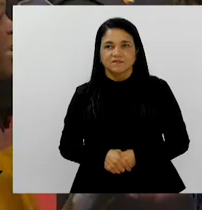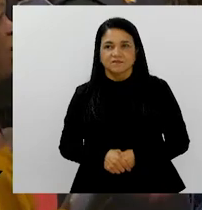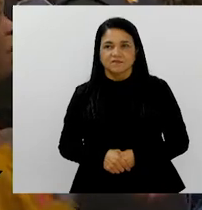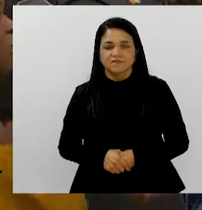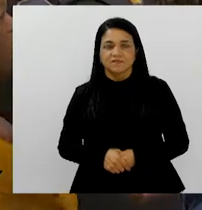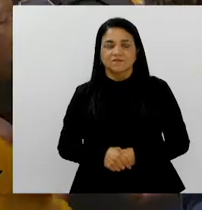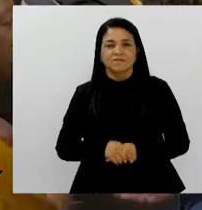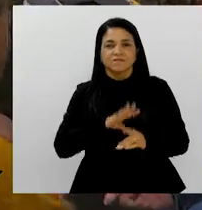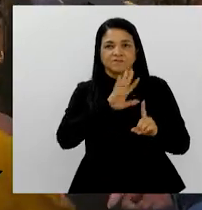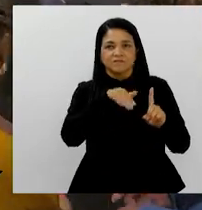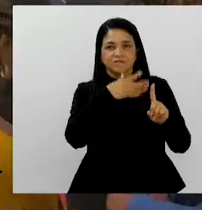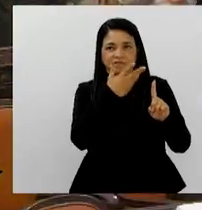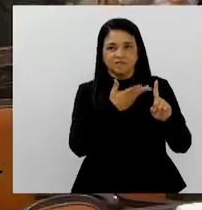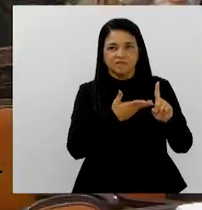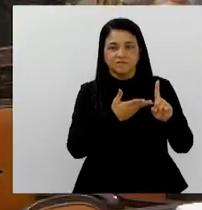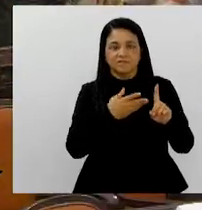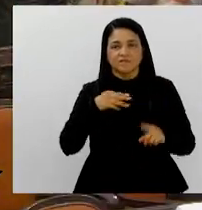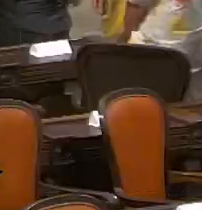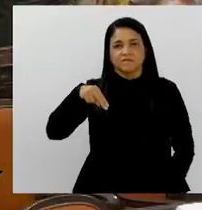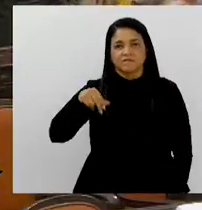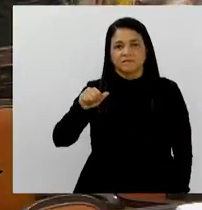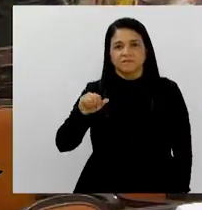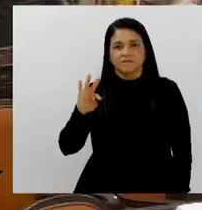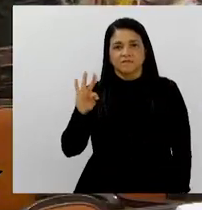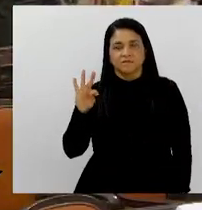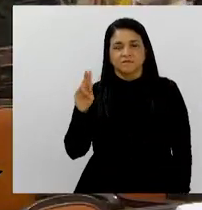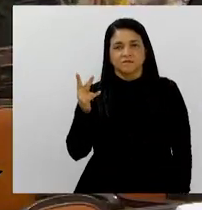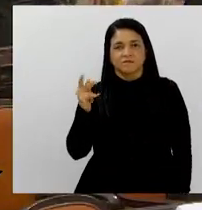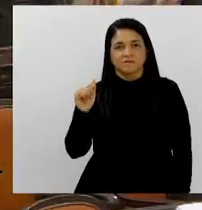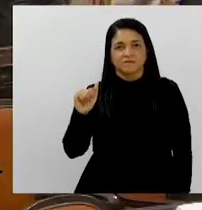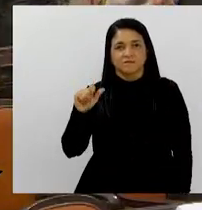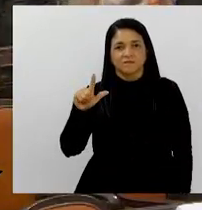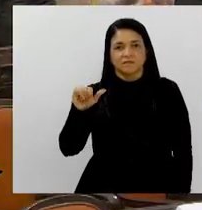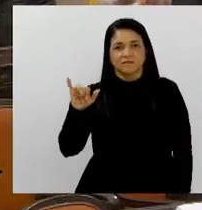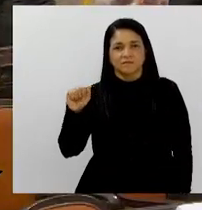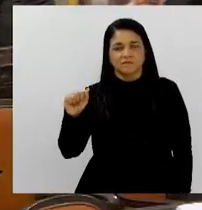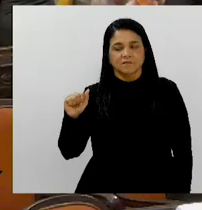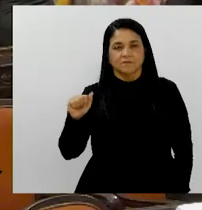Próxima agraciada, Natália Valdanini.